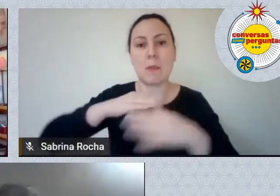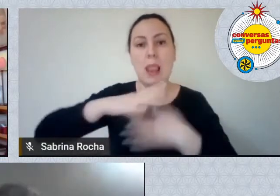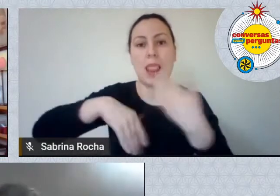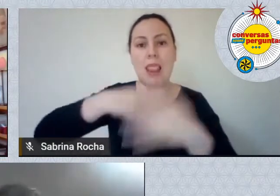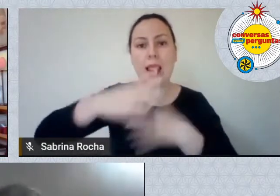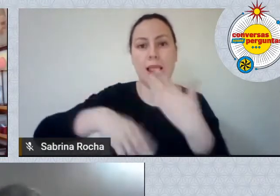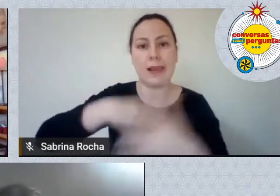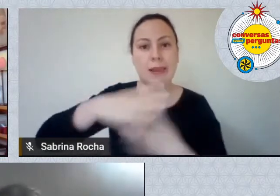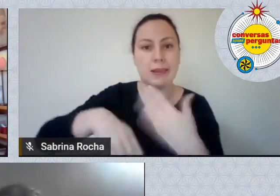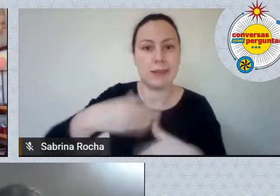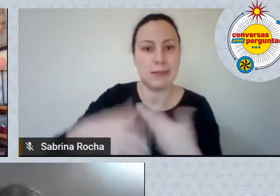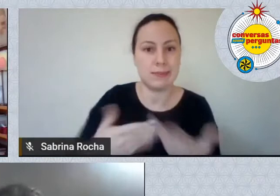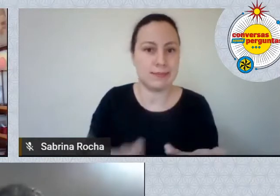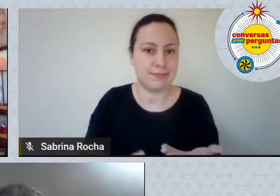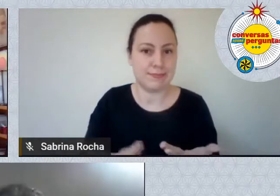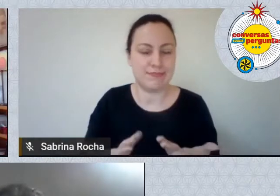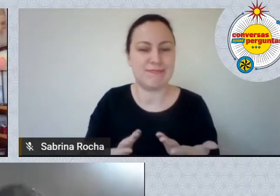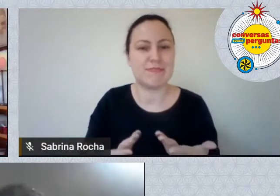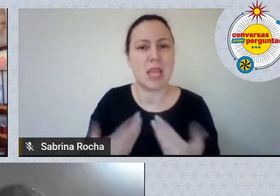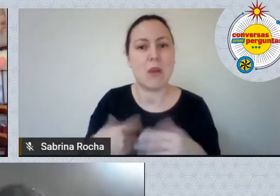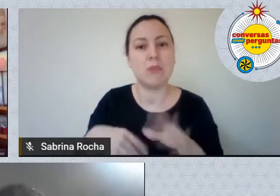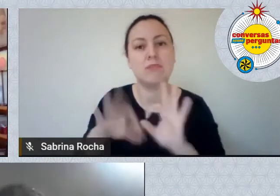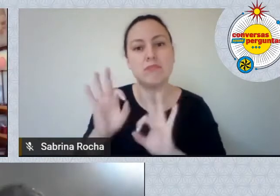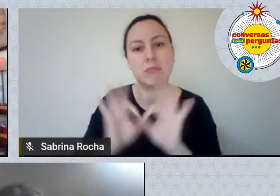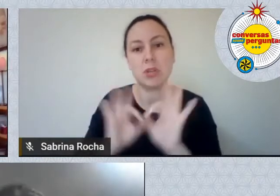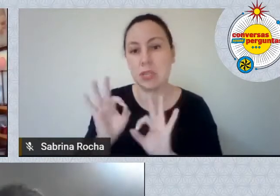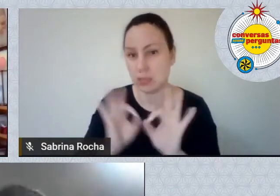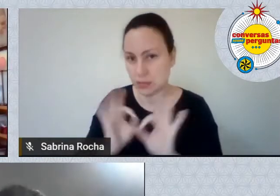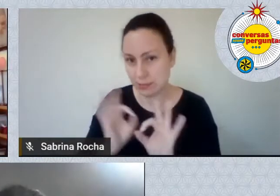gente está diante de reorganizar o cotidiano.